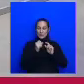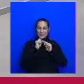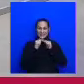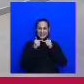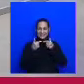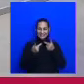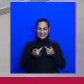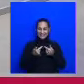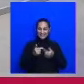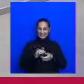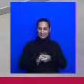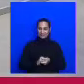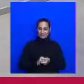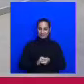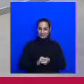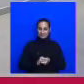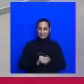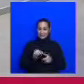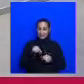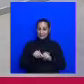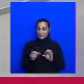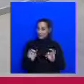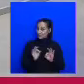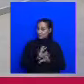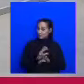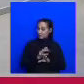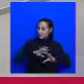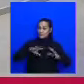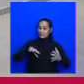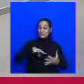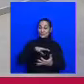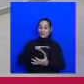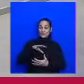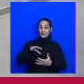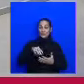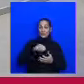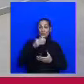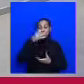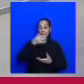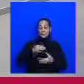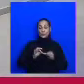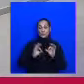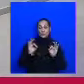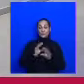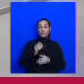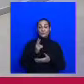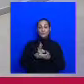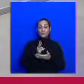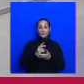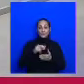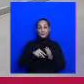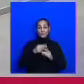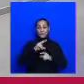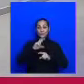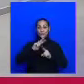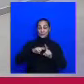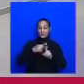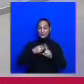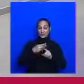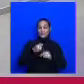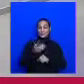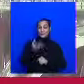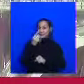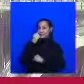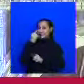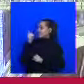e boa sorte! Tudo pronto? Globo ligado, suporte reabastecido. Passaremos então ao segundo sorteio da dupla